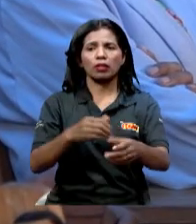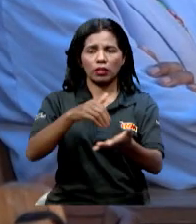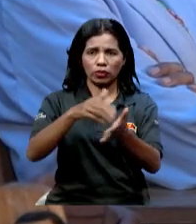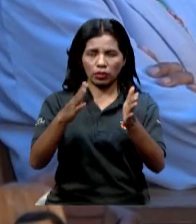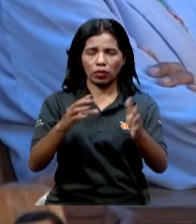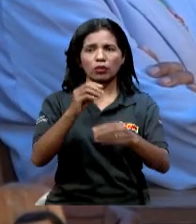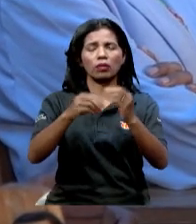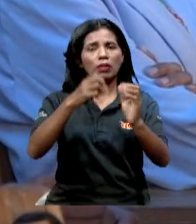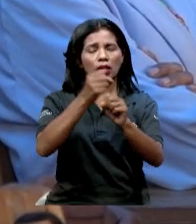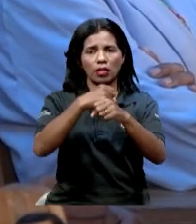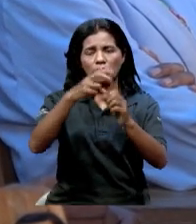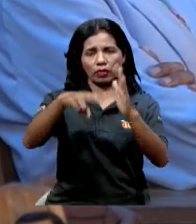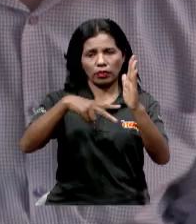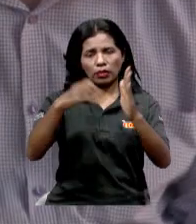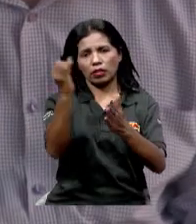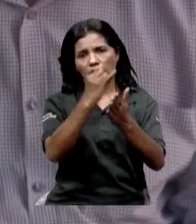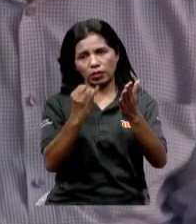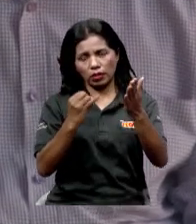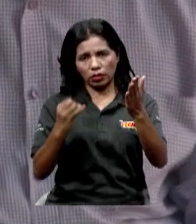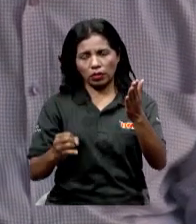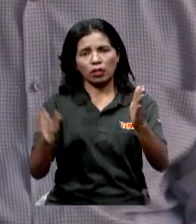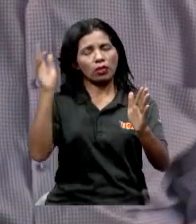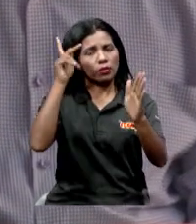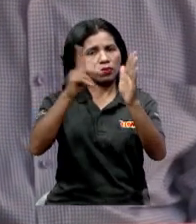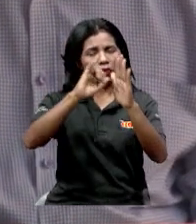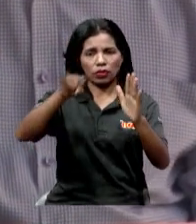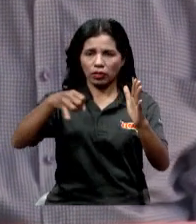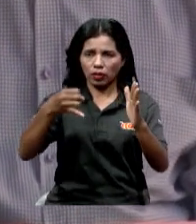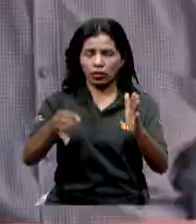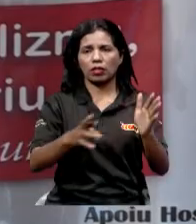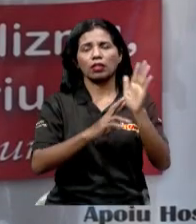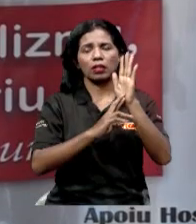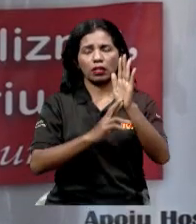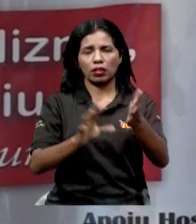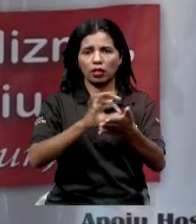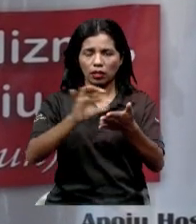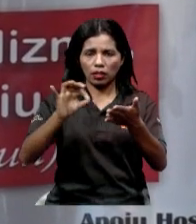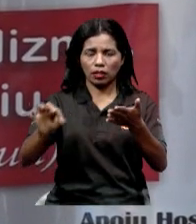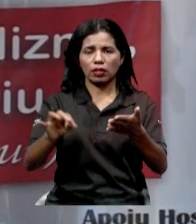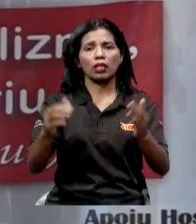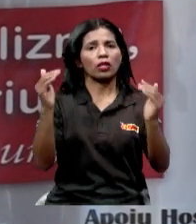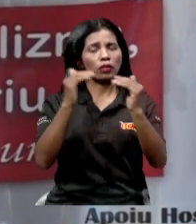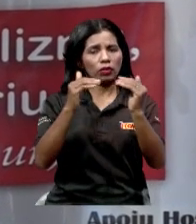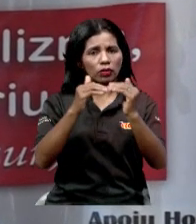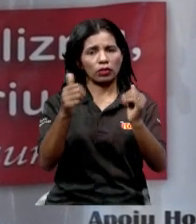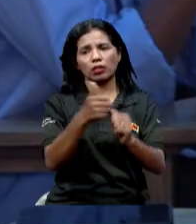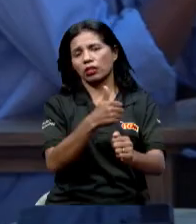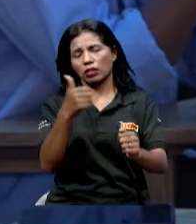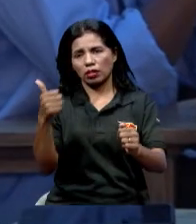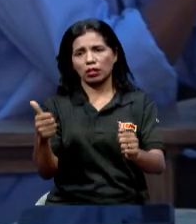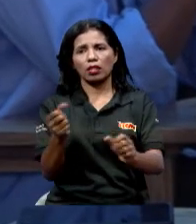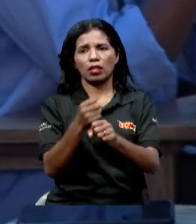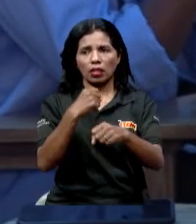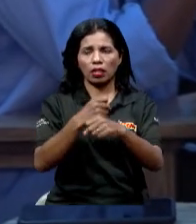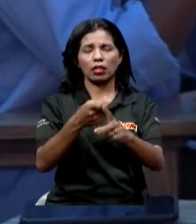o vídeo, desenho gráfico, fotojornalismo, reportagem escrita, seminário no Cira Selectan, neve